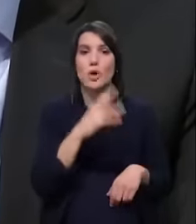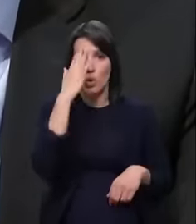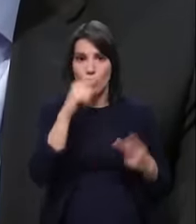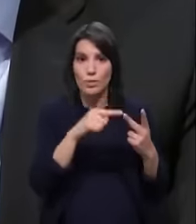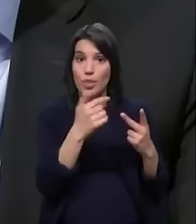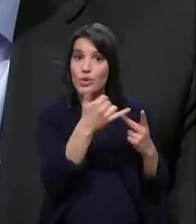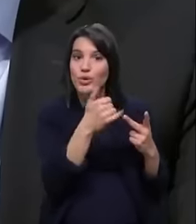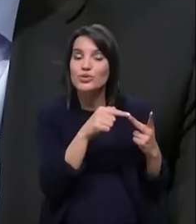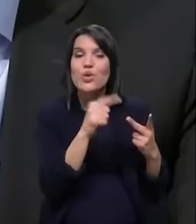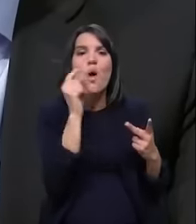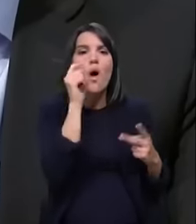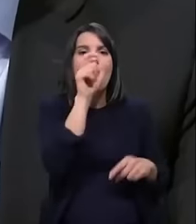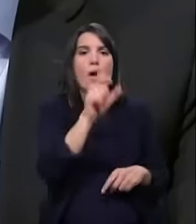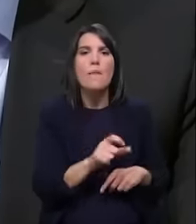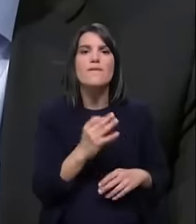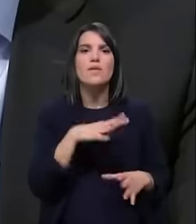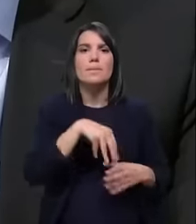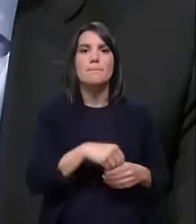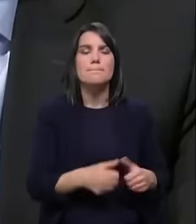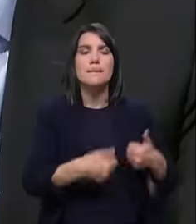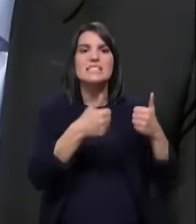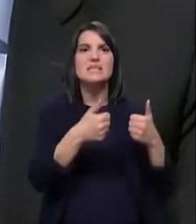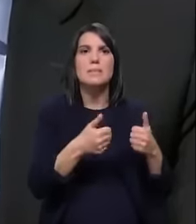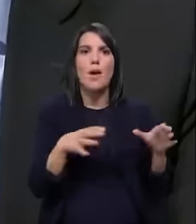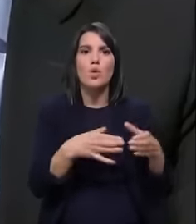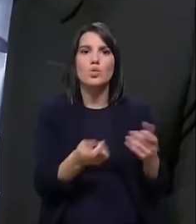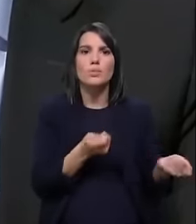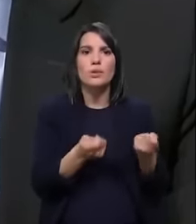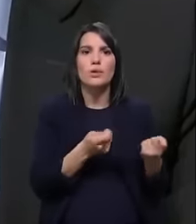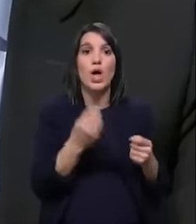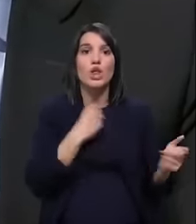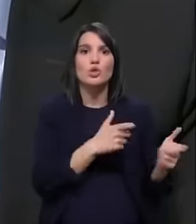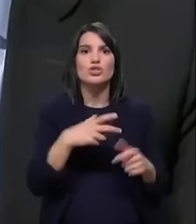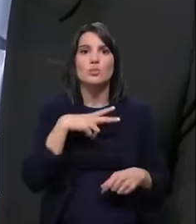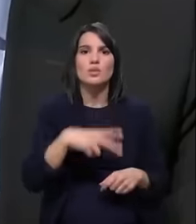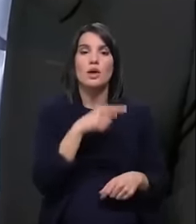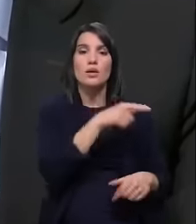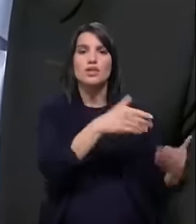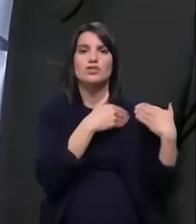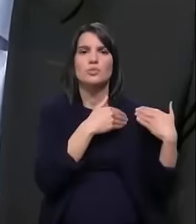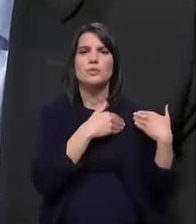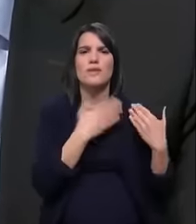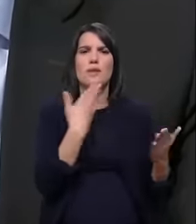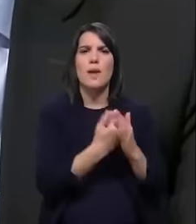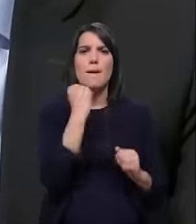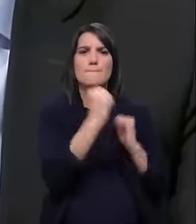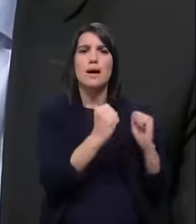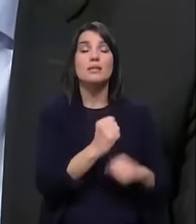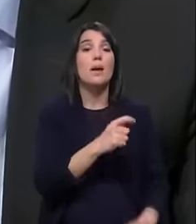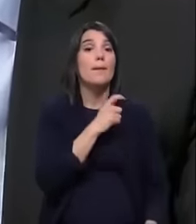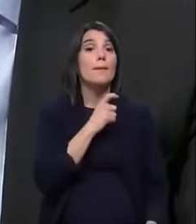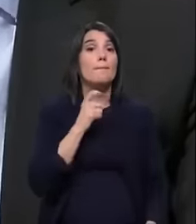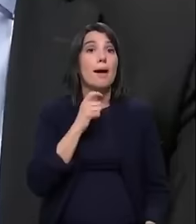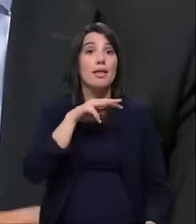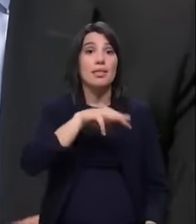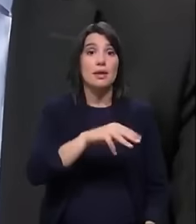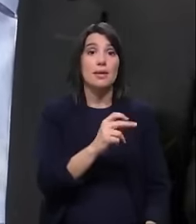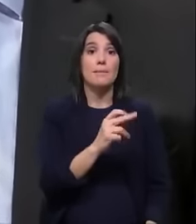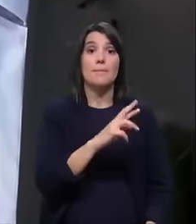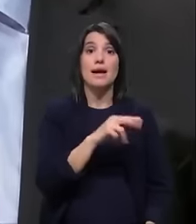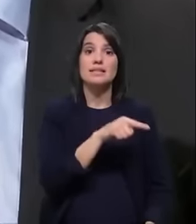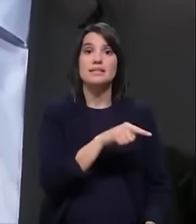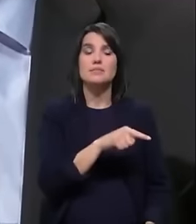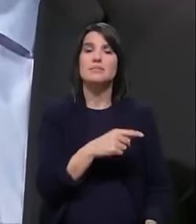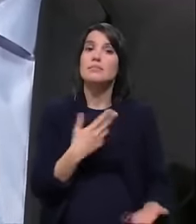2 um homem que pertenceu à principal organização terrorista em Portugal e que foi responsável pelo assassinato do padre Max. E tem